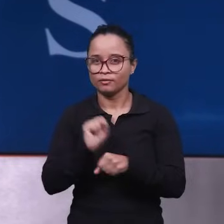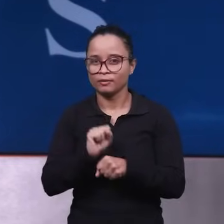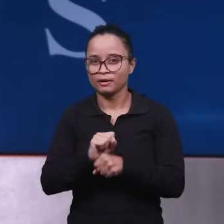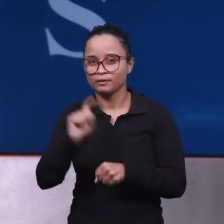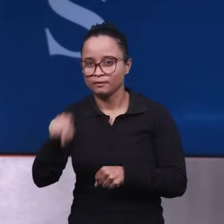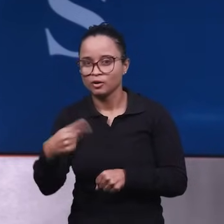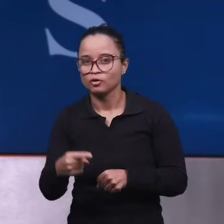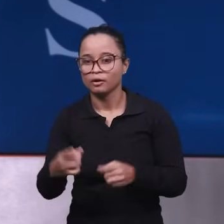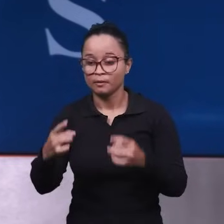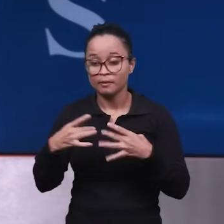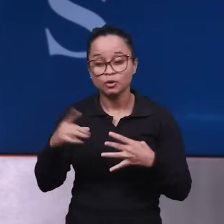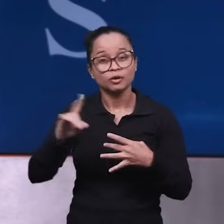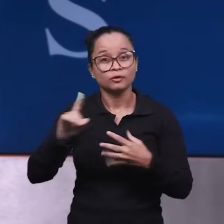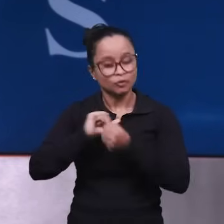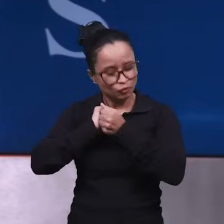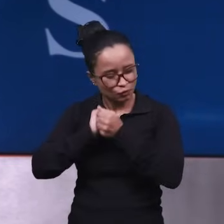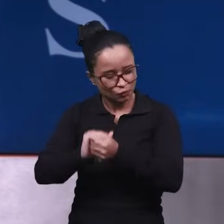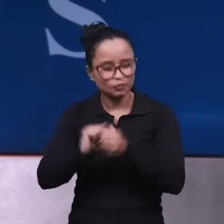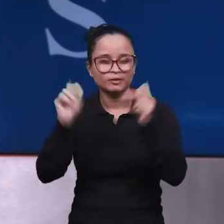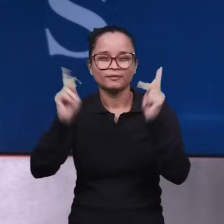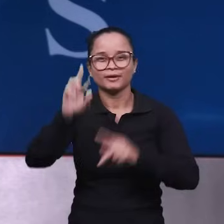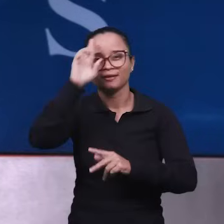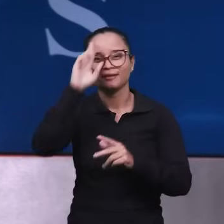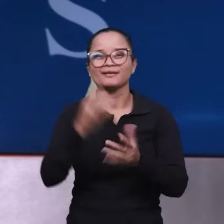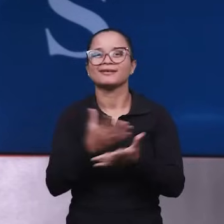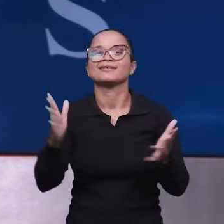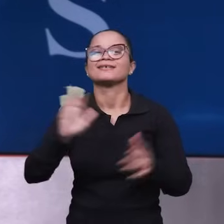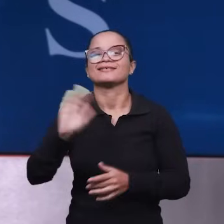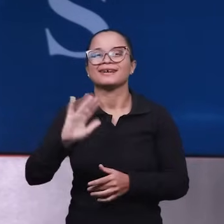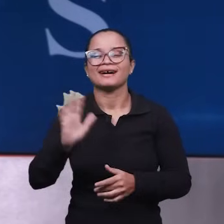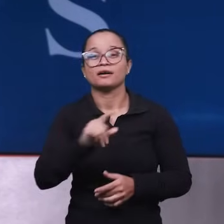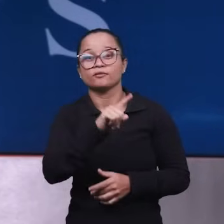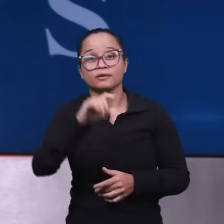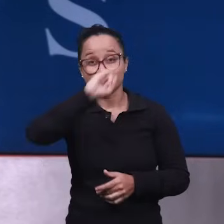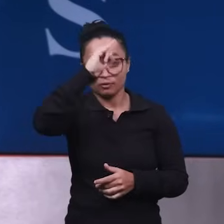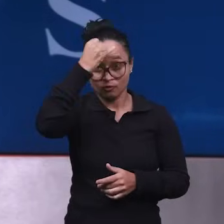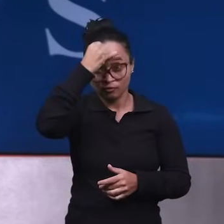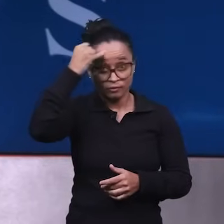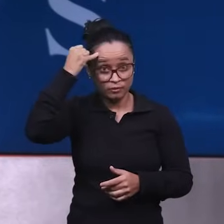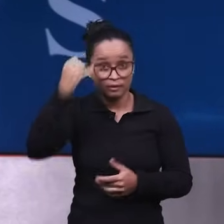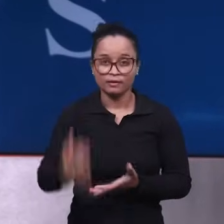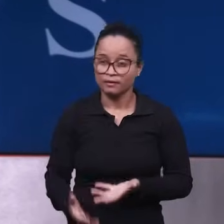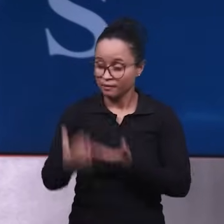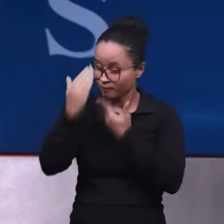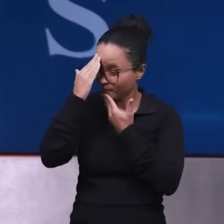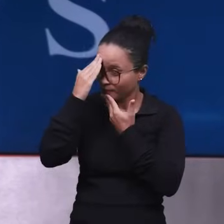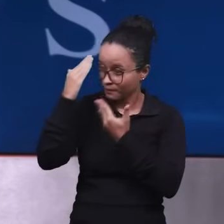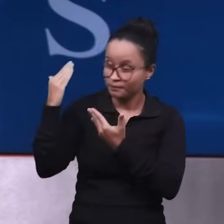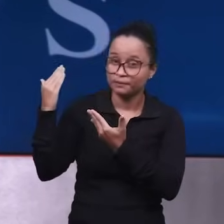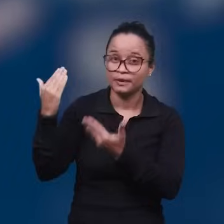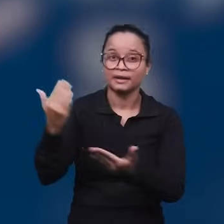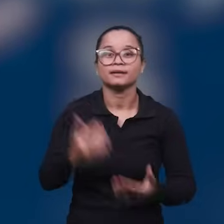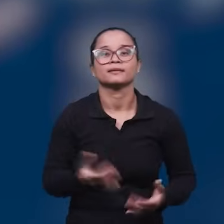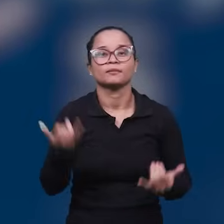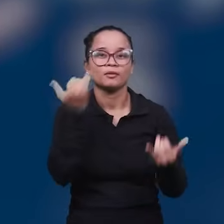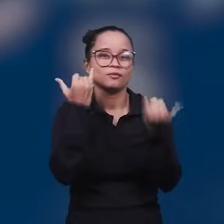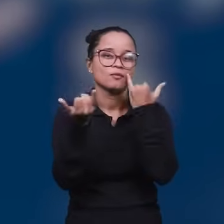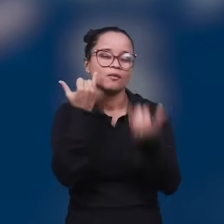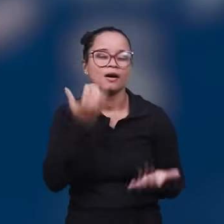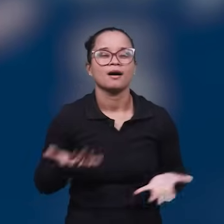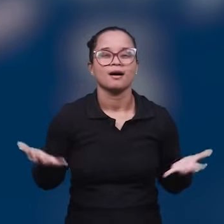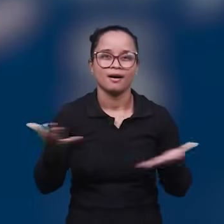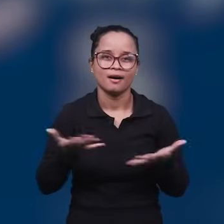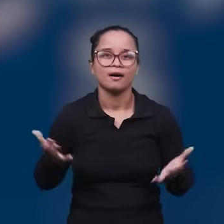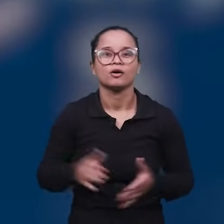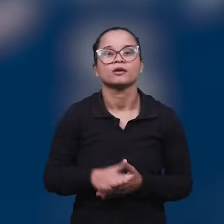Nordeste. Atenção, vamos agora com o nosso companheiro jornalista, o Warner Filho. Warner, o microfone já está ligado aí para você. Olá, meu irmão